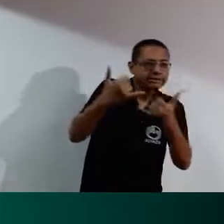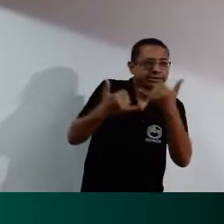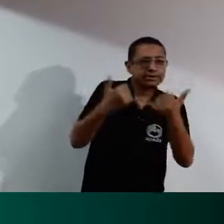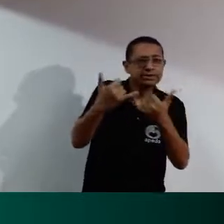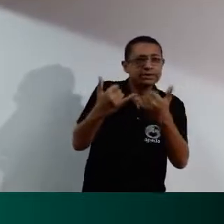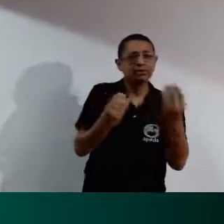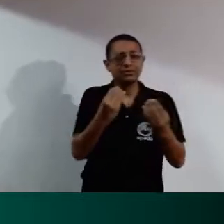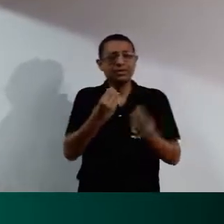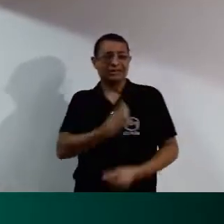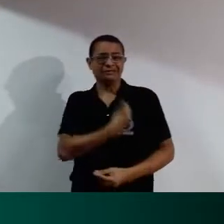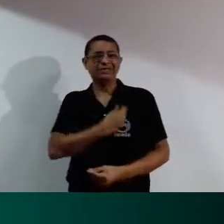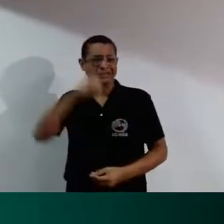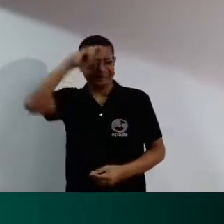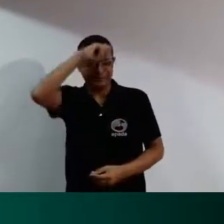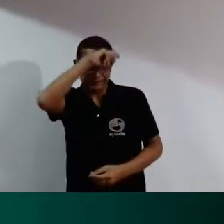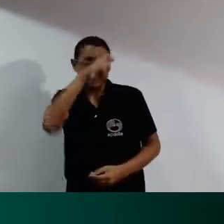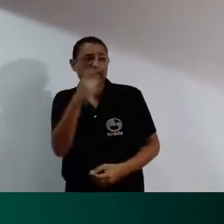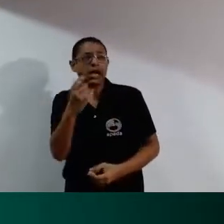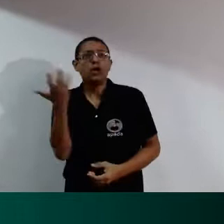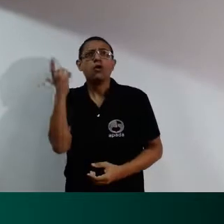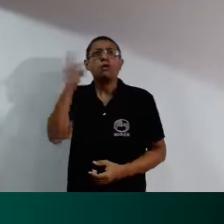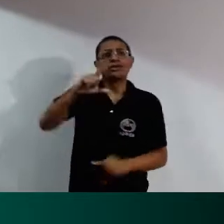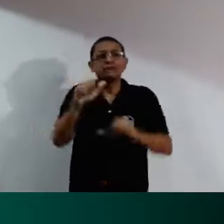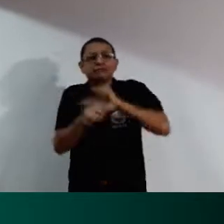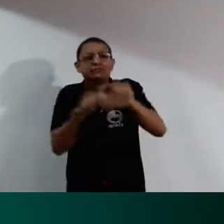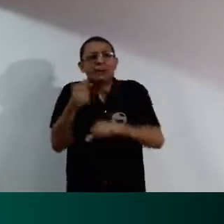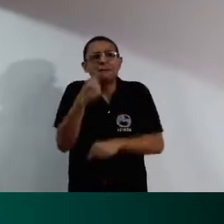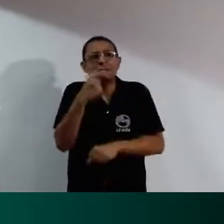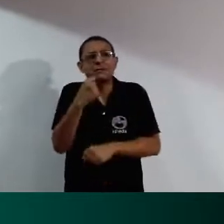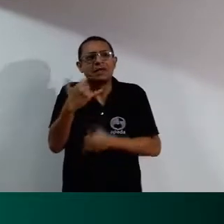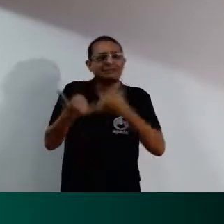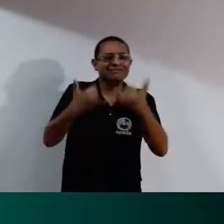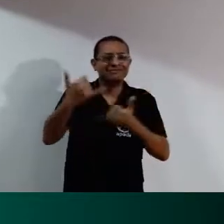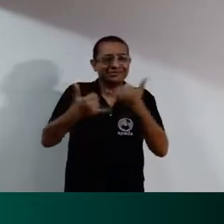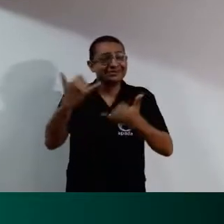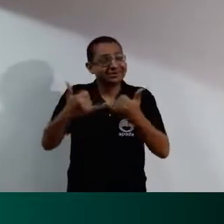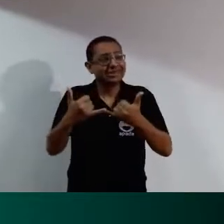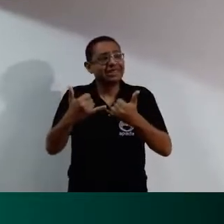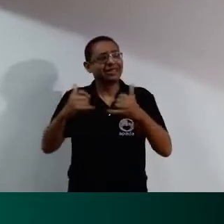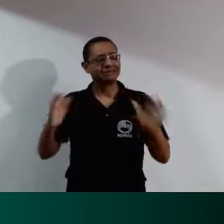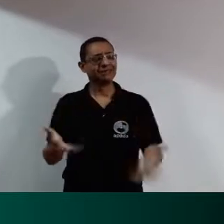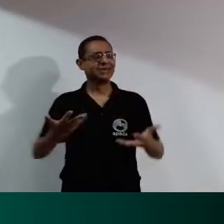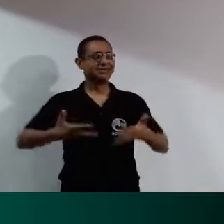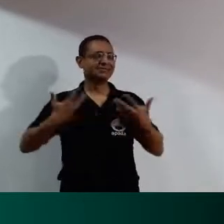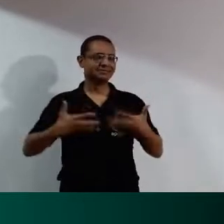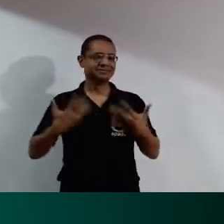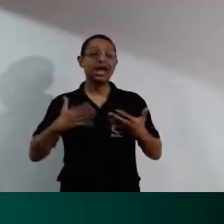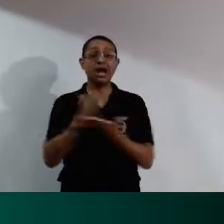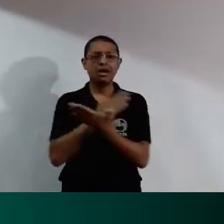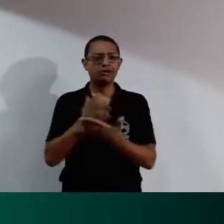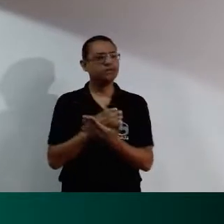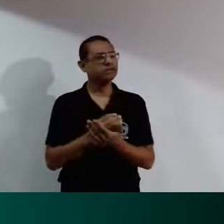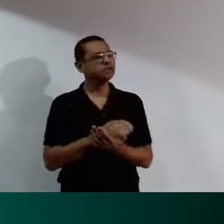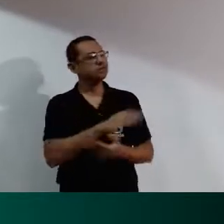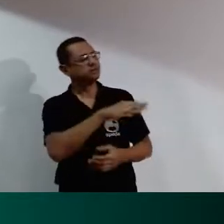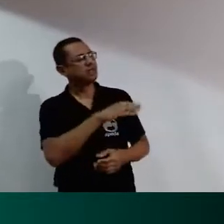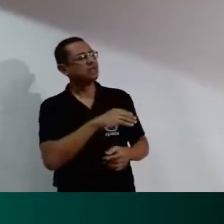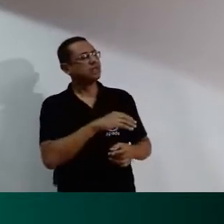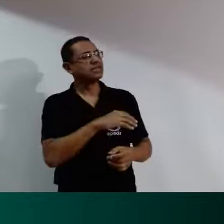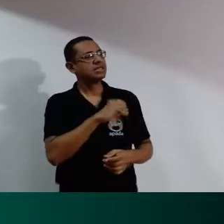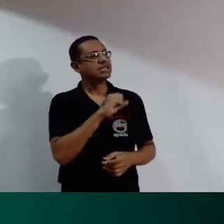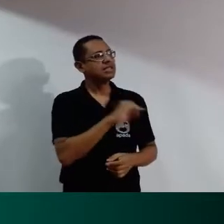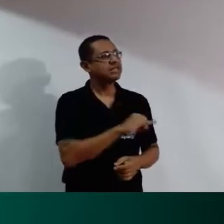da vida para faça a gente sorrir e a gente vê Nos comentários das se não fosse encontrei como é que o meu dia ser hoje